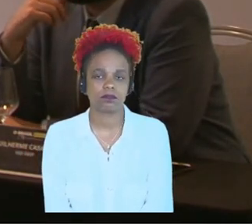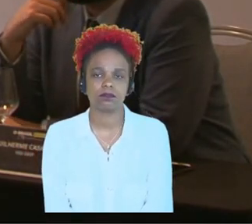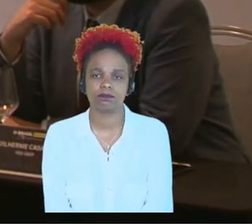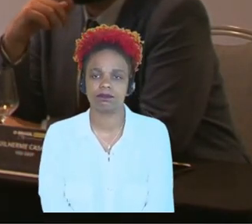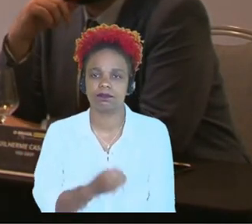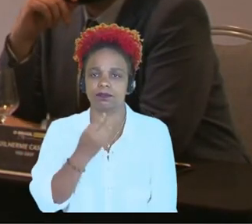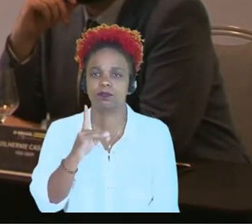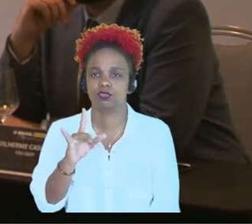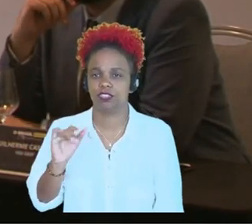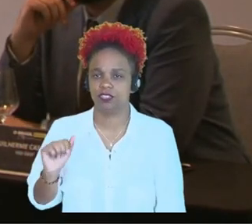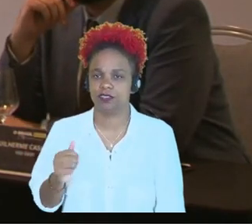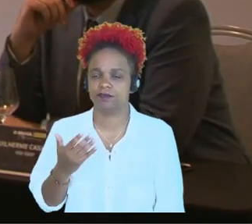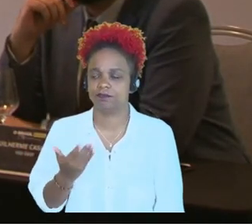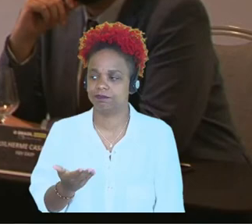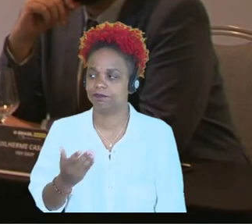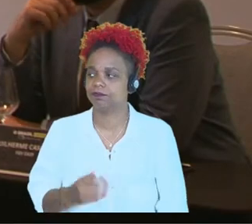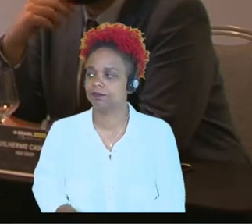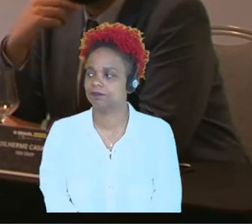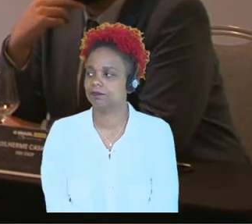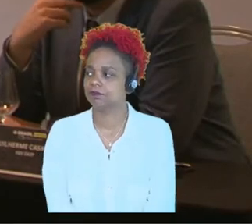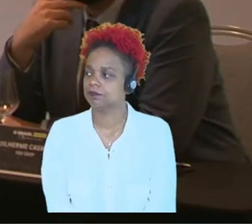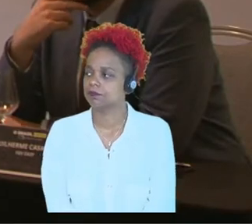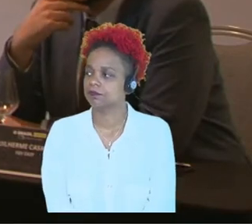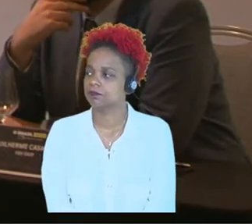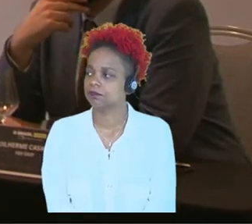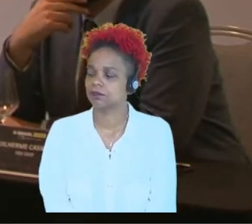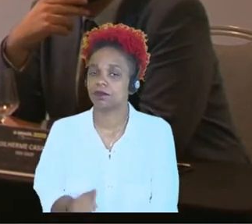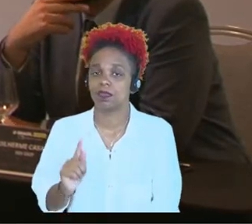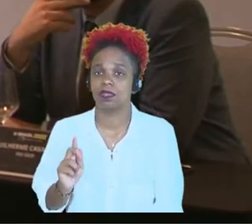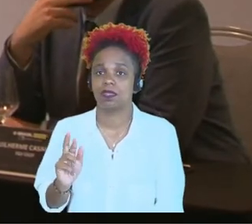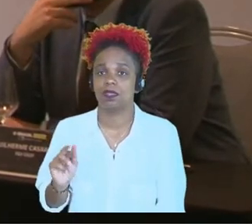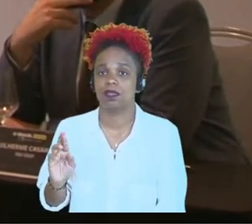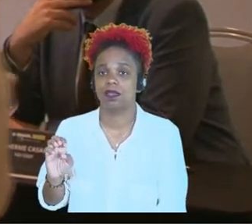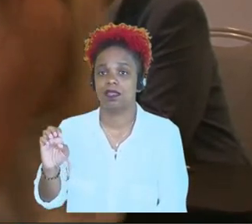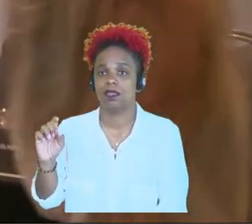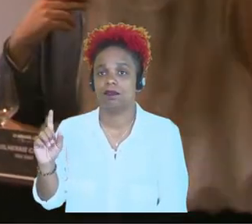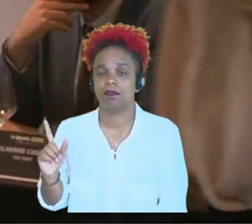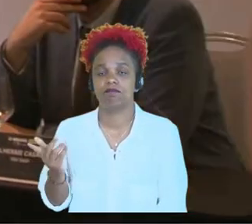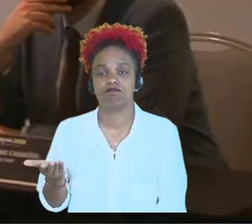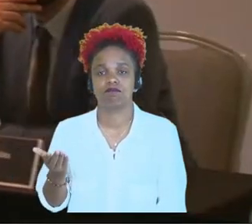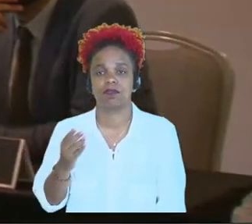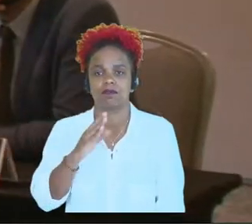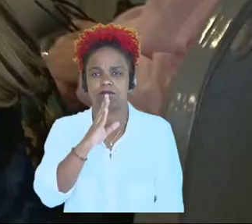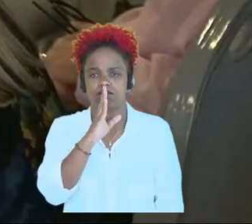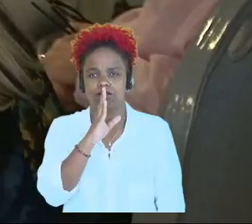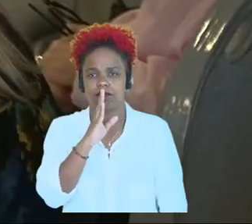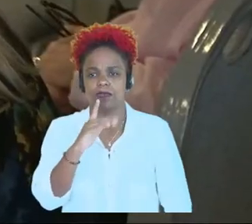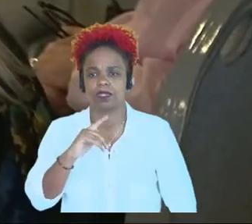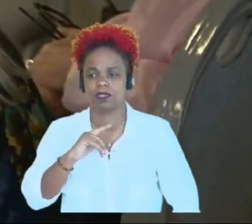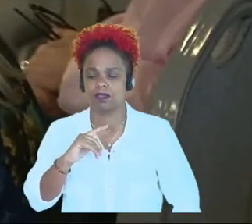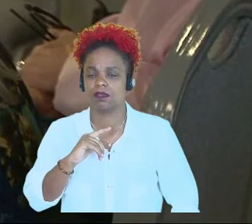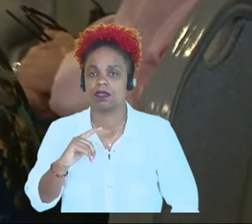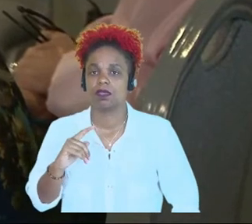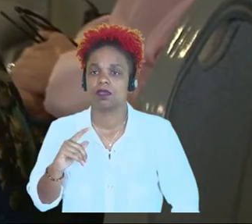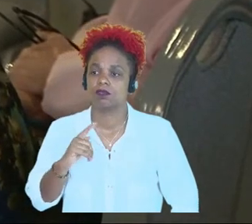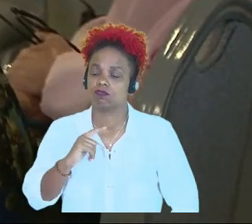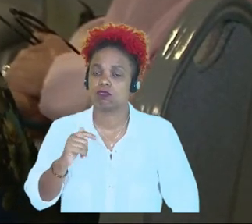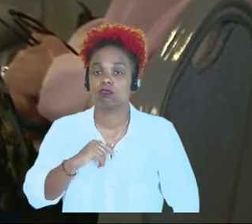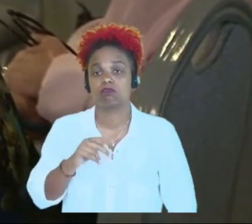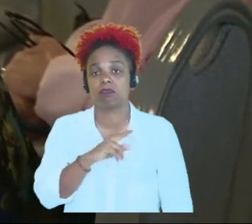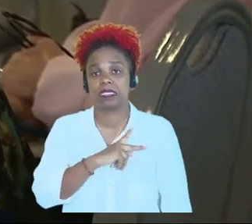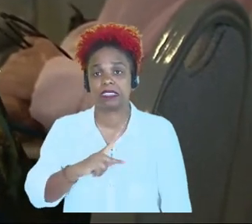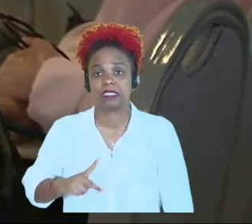Bom dia. Sou Camila Diniz, queria perguntar para o Guilherme. Esse silêncio do atual presidente